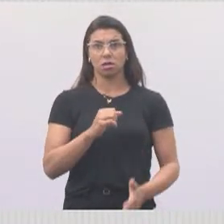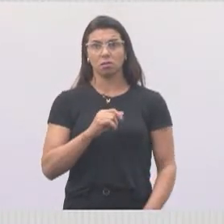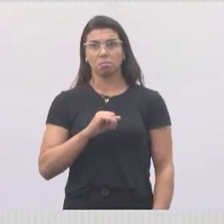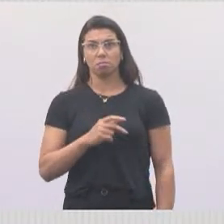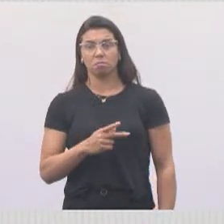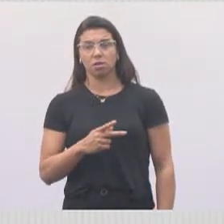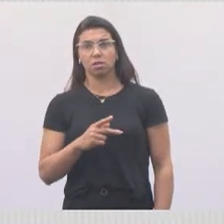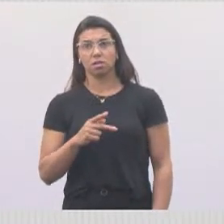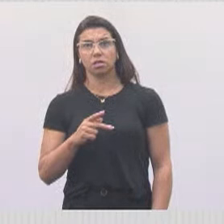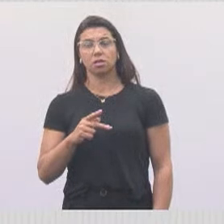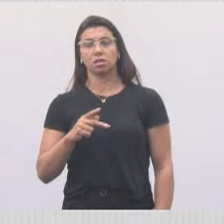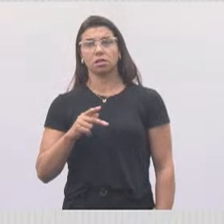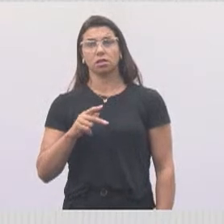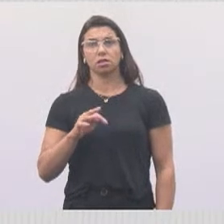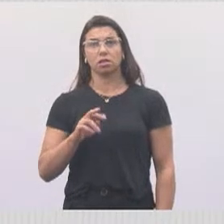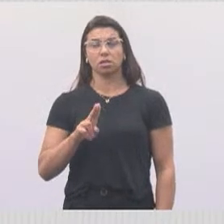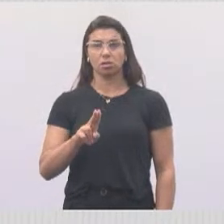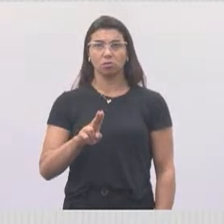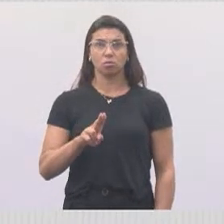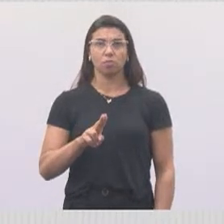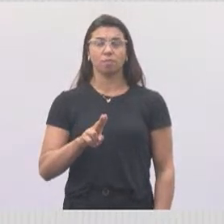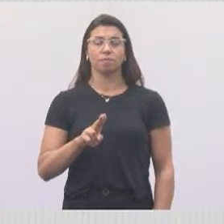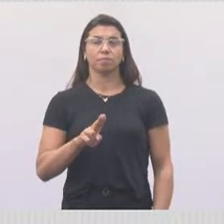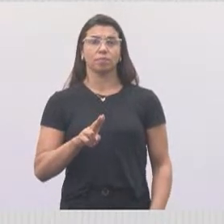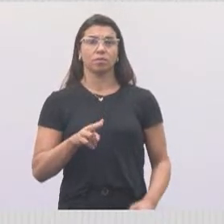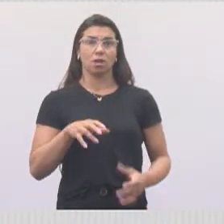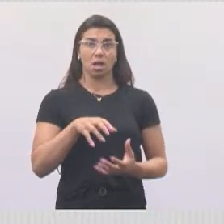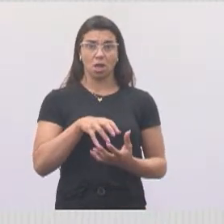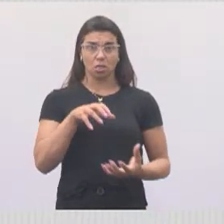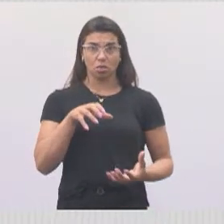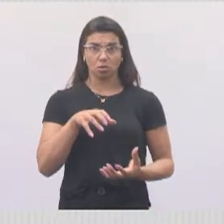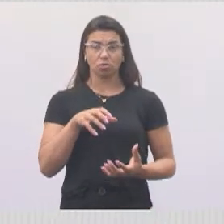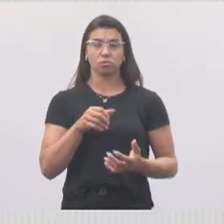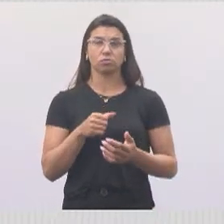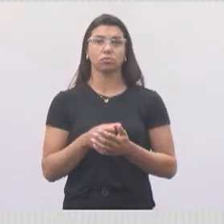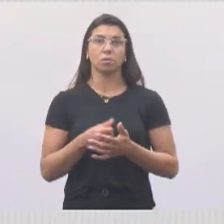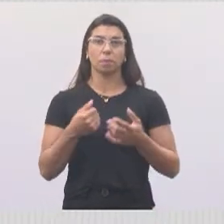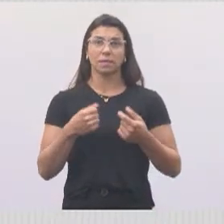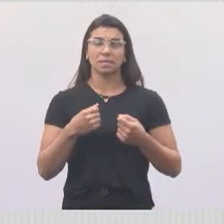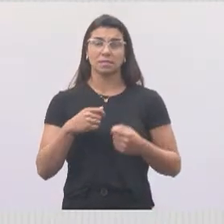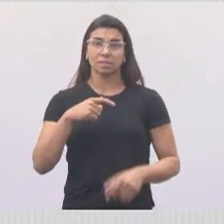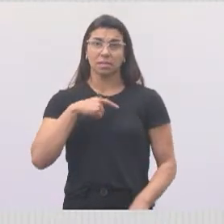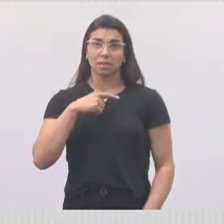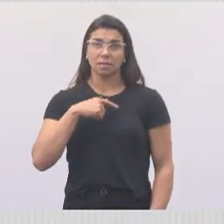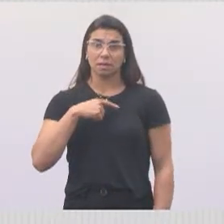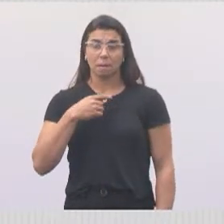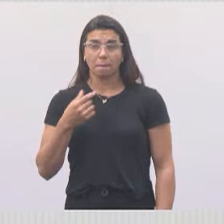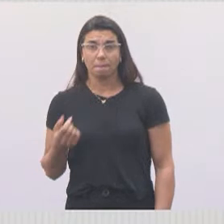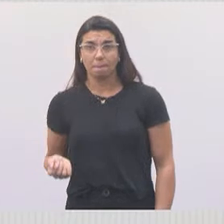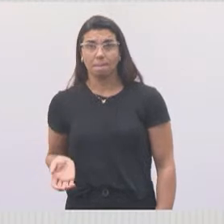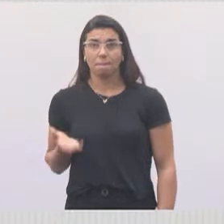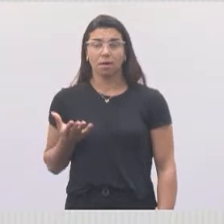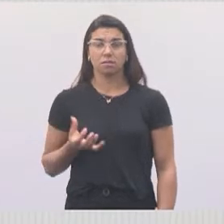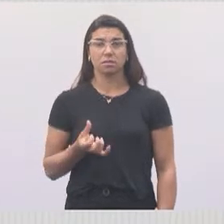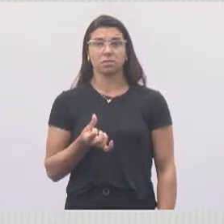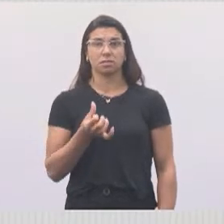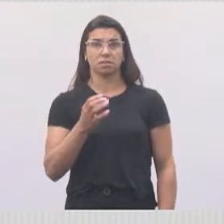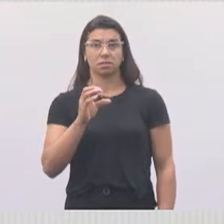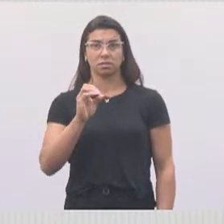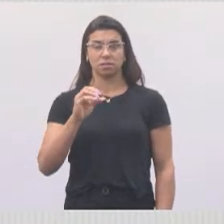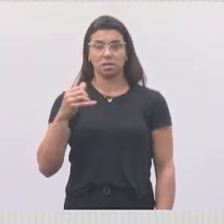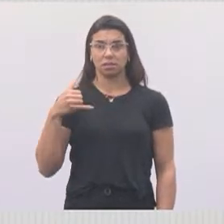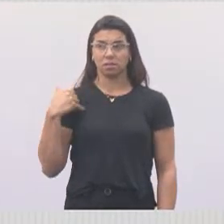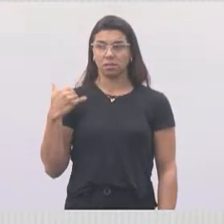direito? Idoso acima de 60 anos, deficiente físico, mental, aposentado